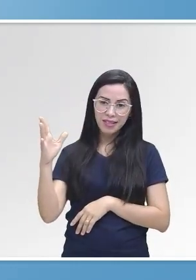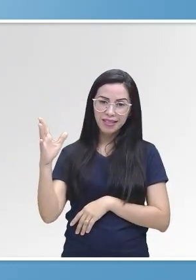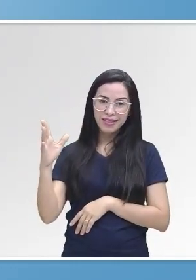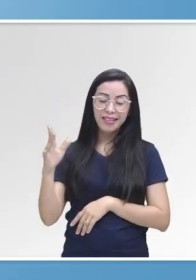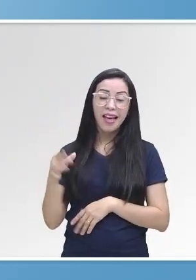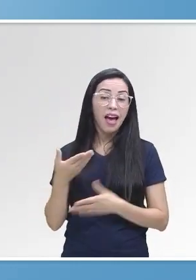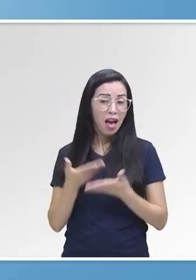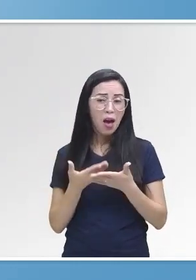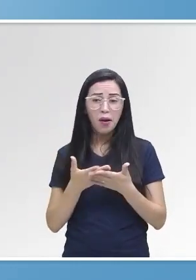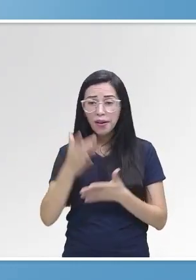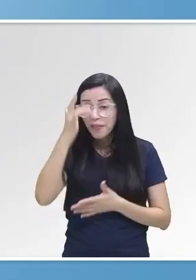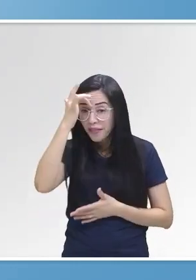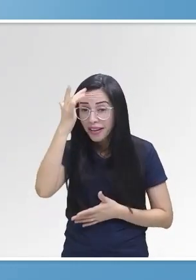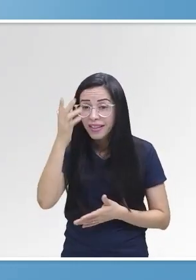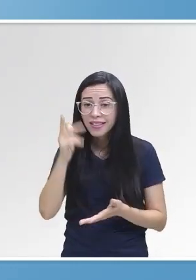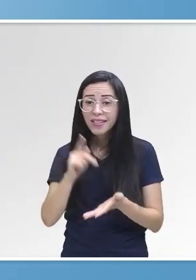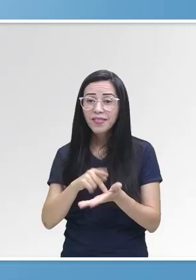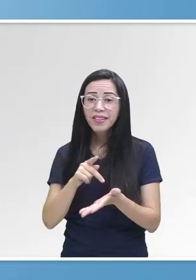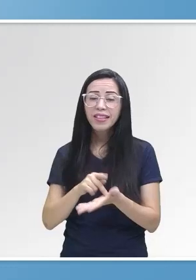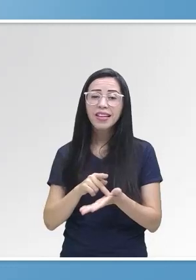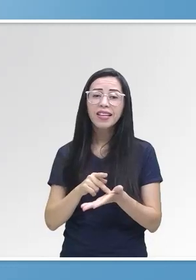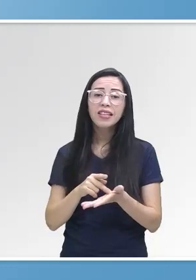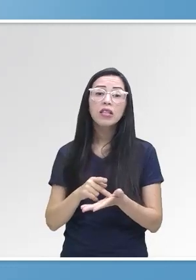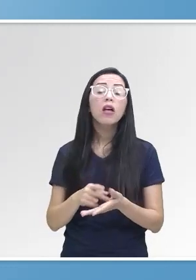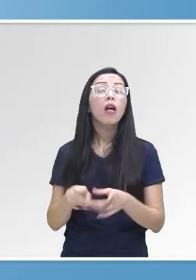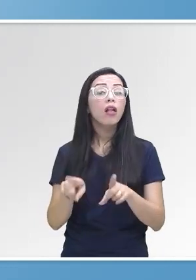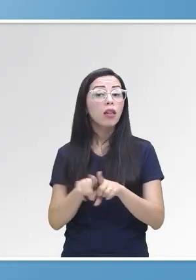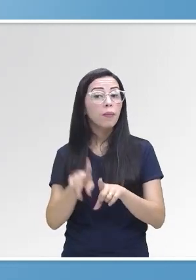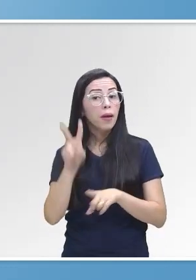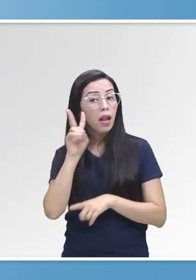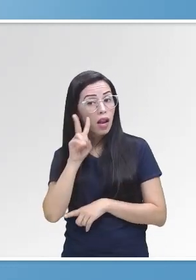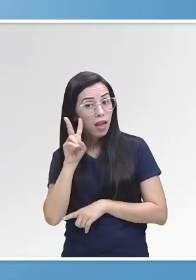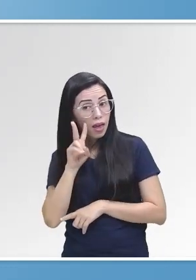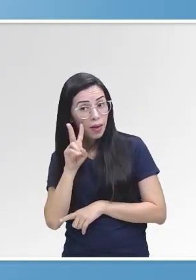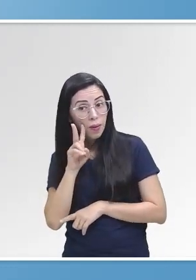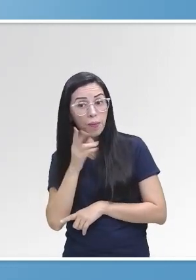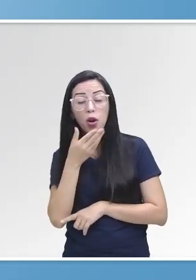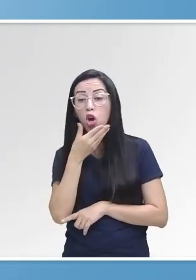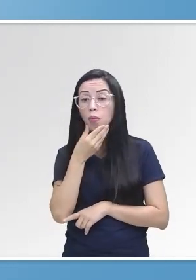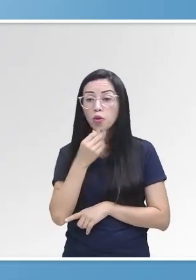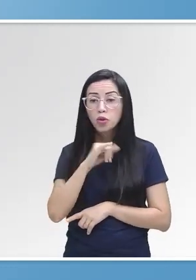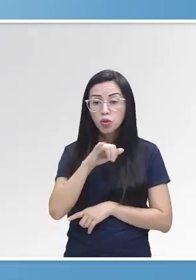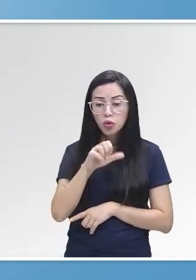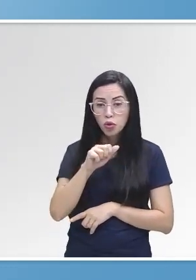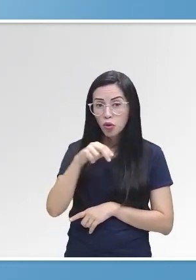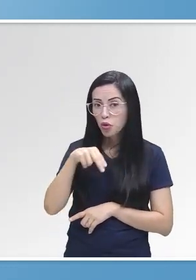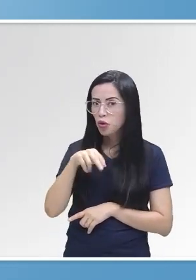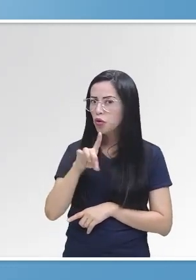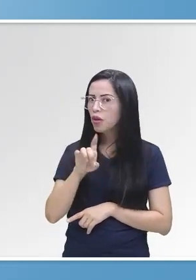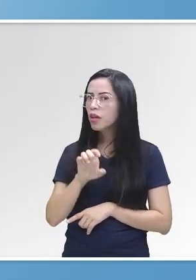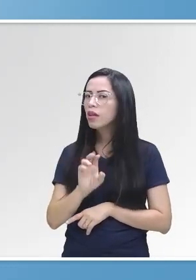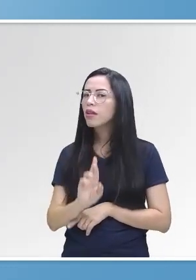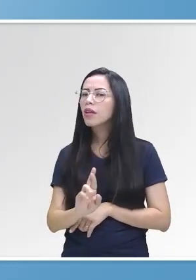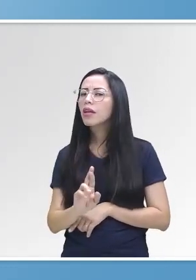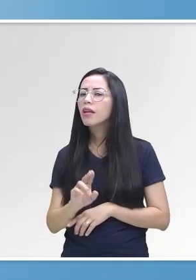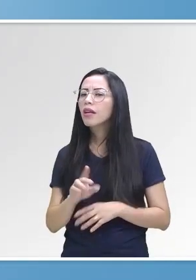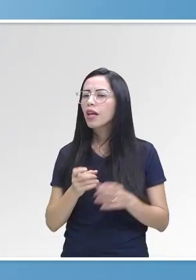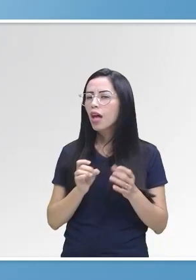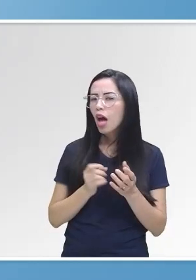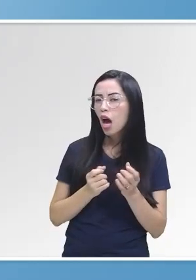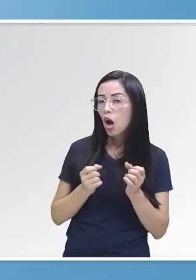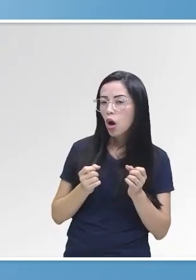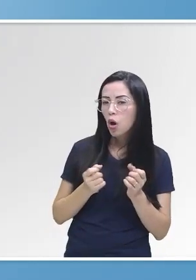uma sala foi bem fácil vocês lembram também do que nos under lá nas compras né Bora lá ver